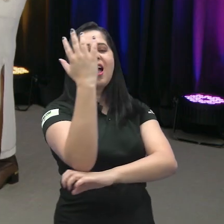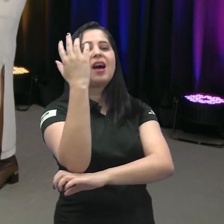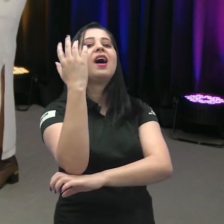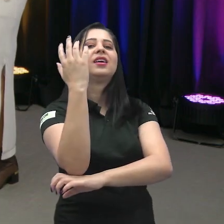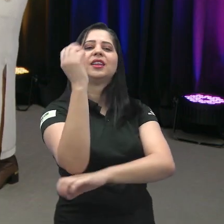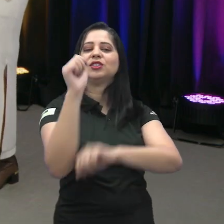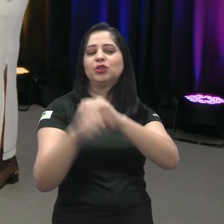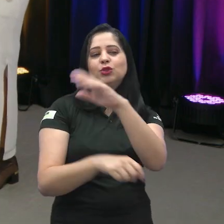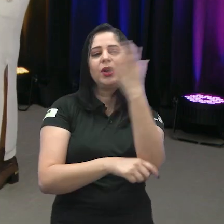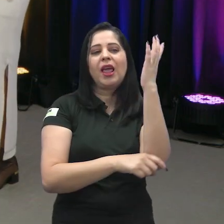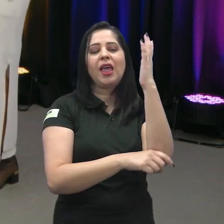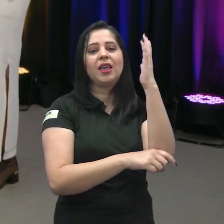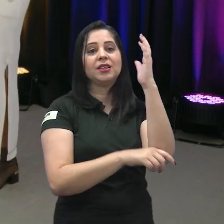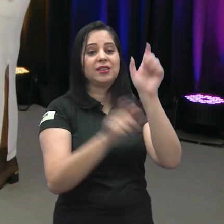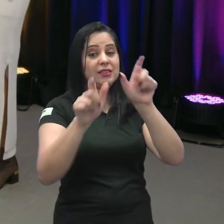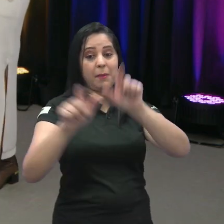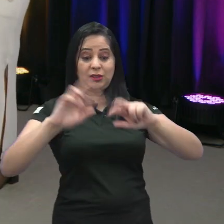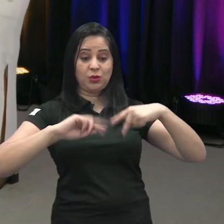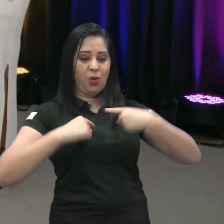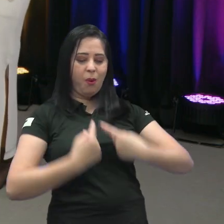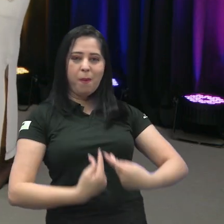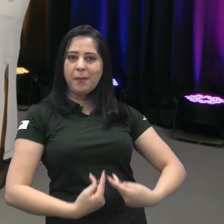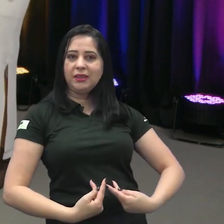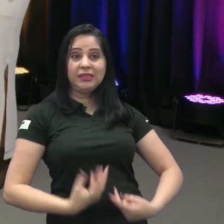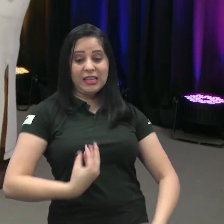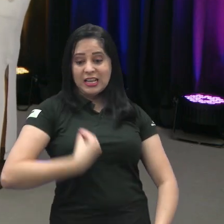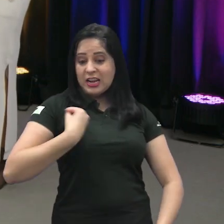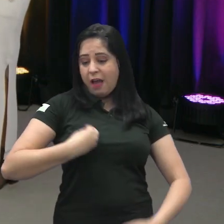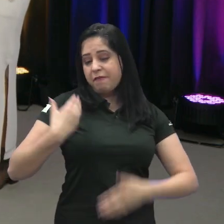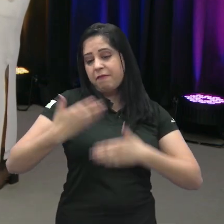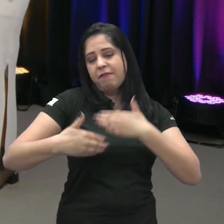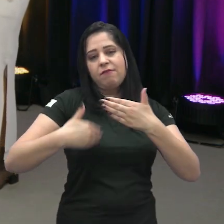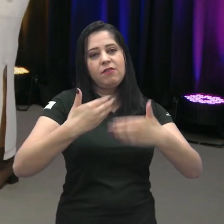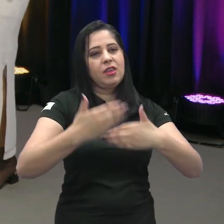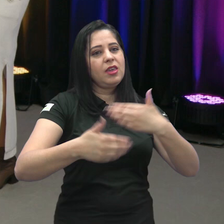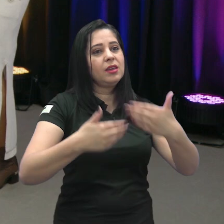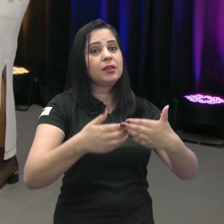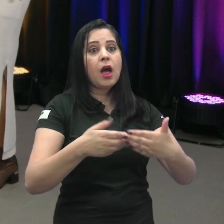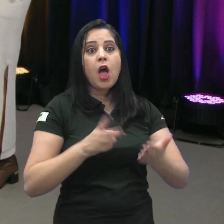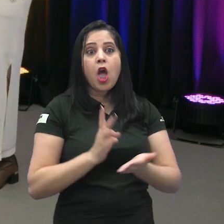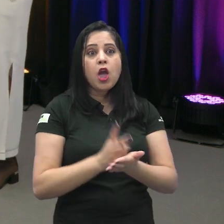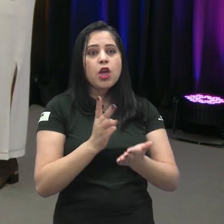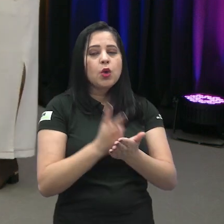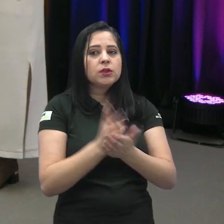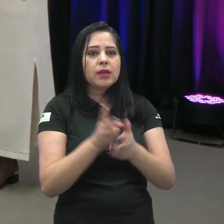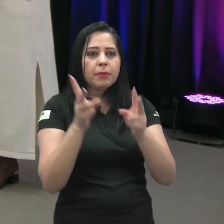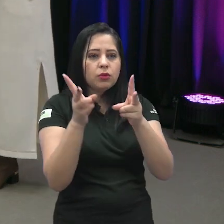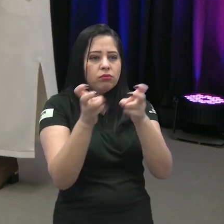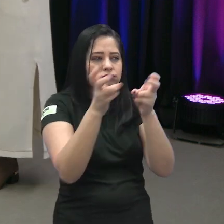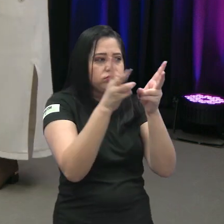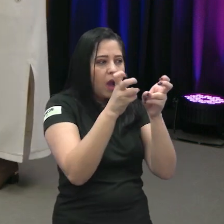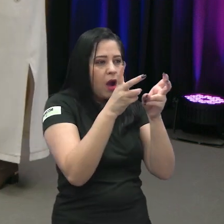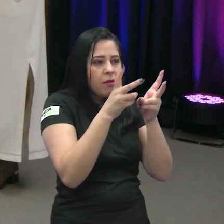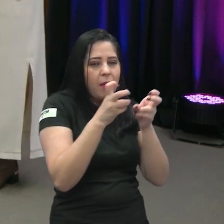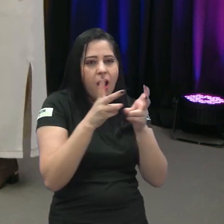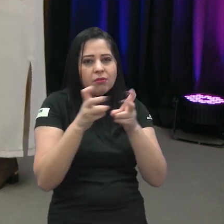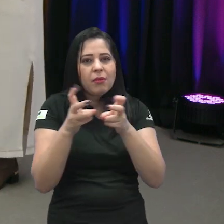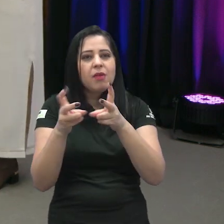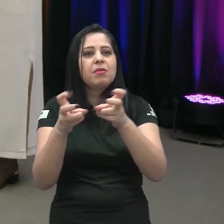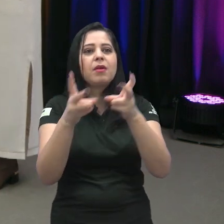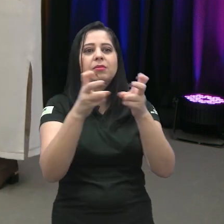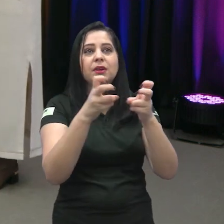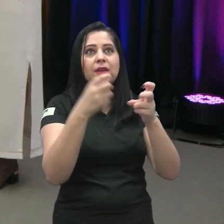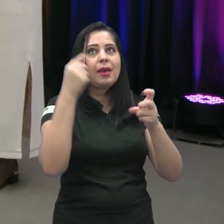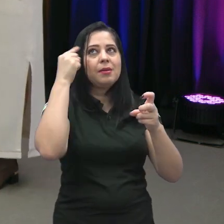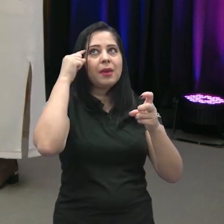Na natureza humana, né? O que a gente vive, o que a gente pensa,